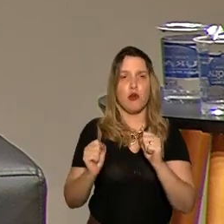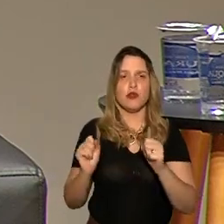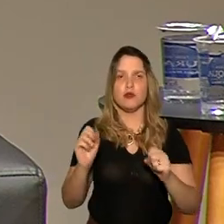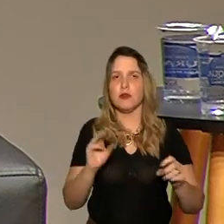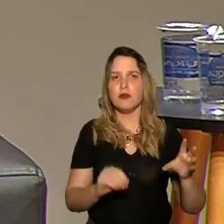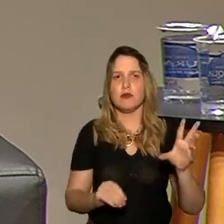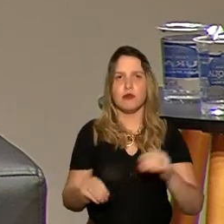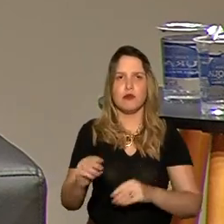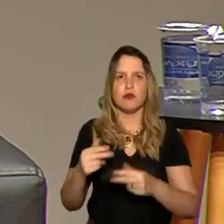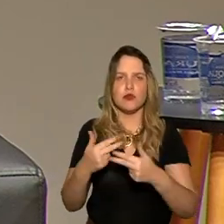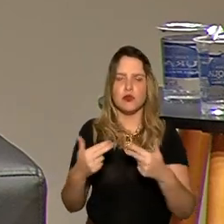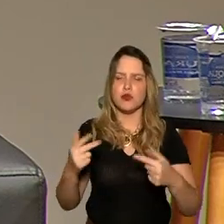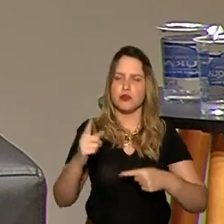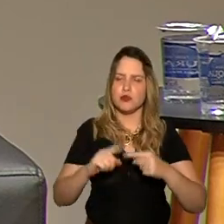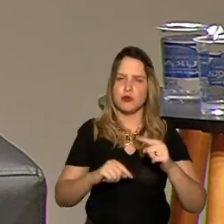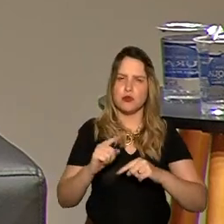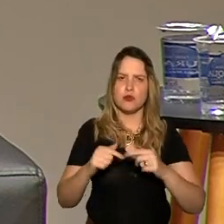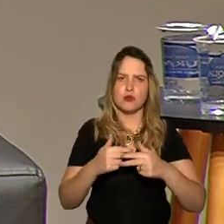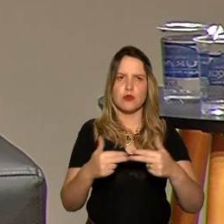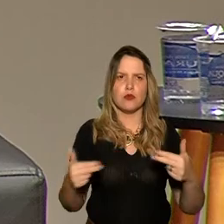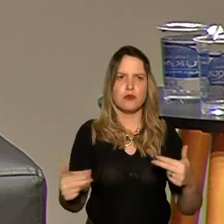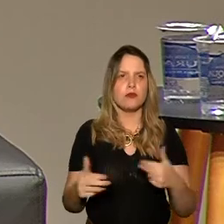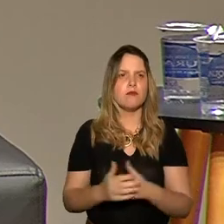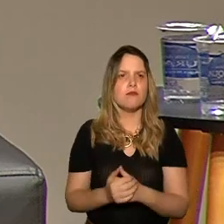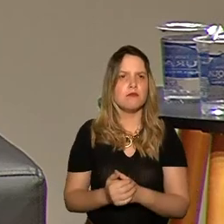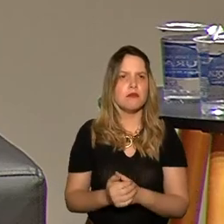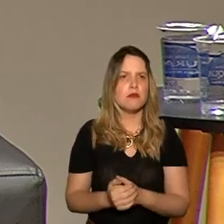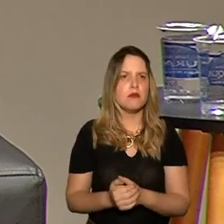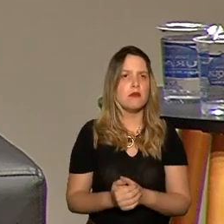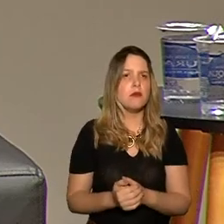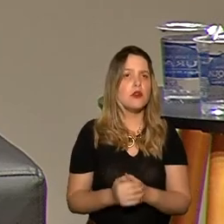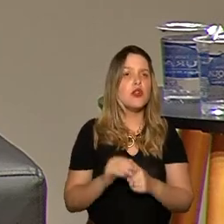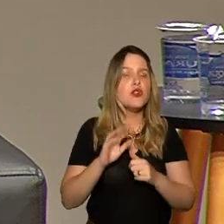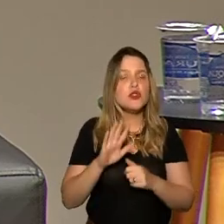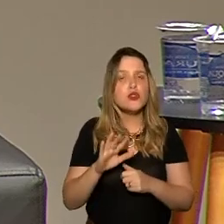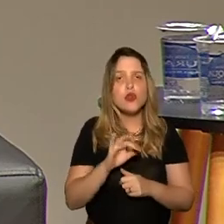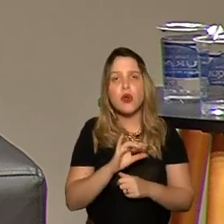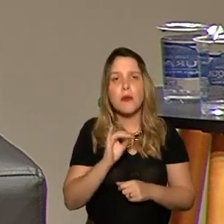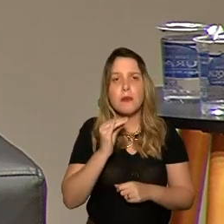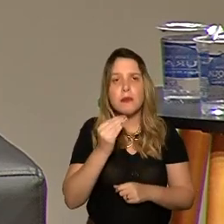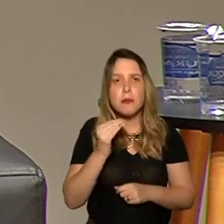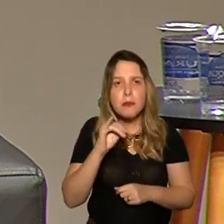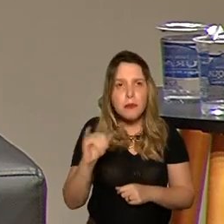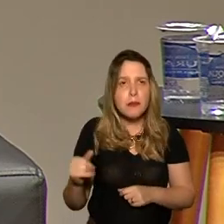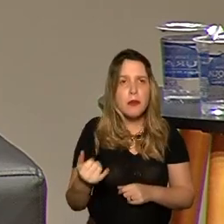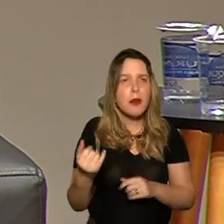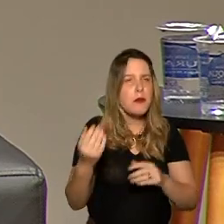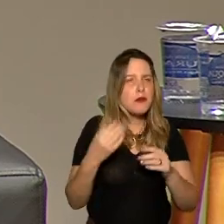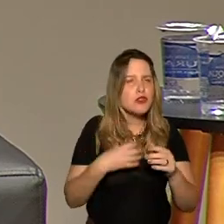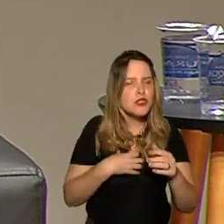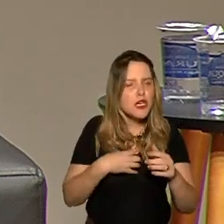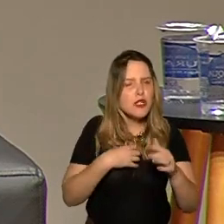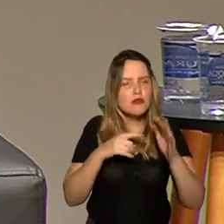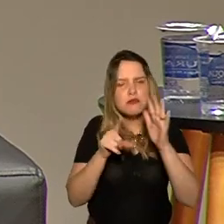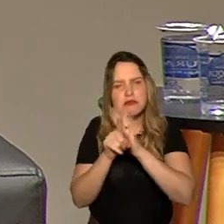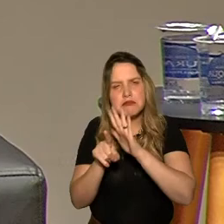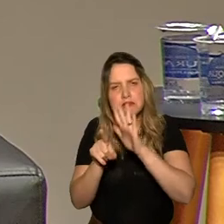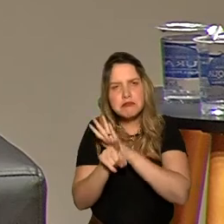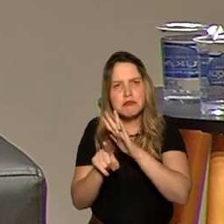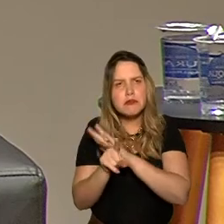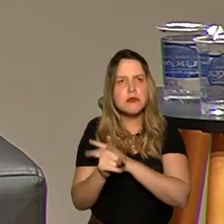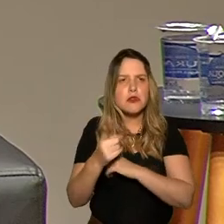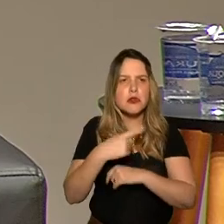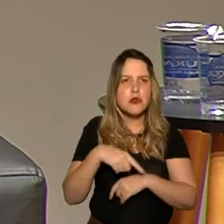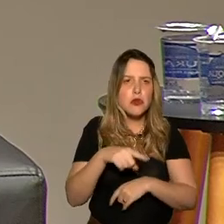essa oportunidade não foram todos que tiveram essa oportunidade né mas foi um momento que a instituição também pode se perguntar se a gente estava olhando de